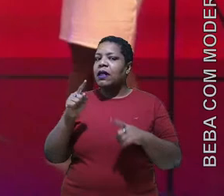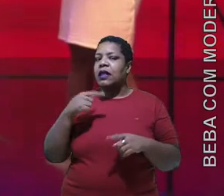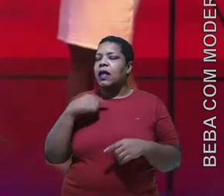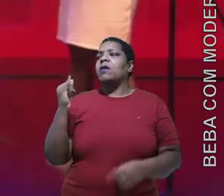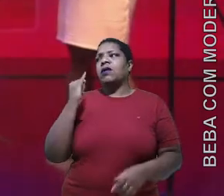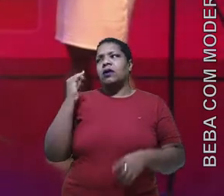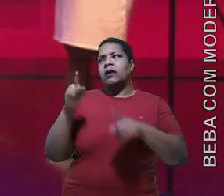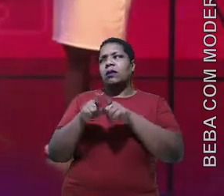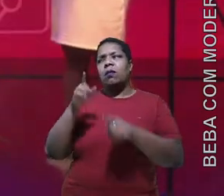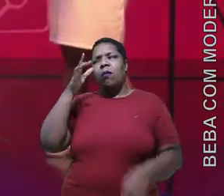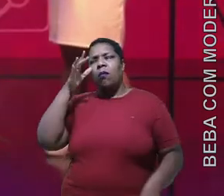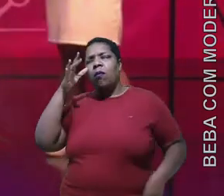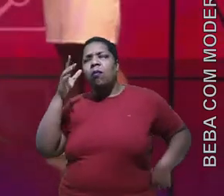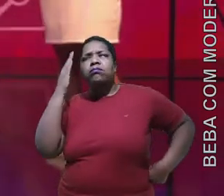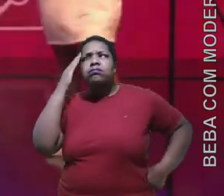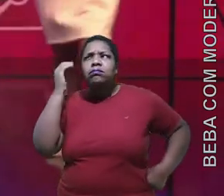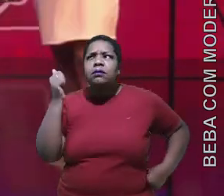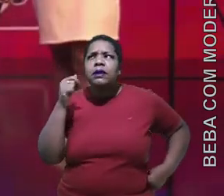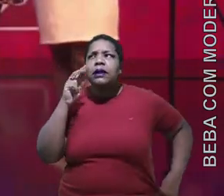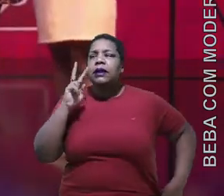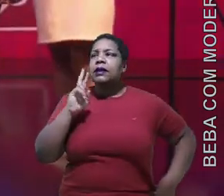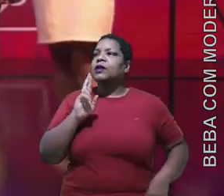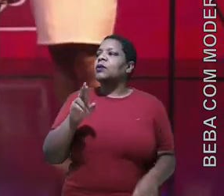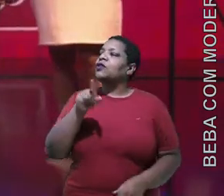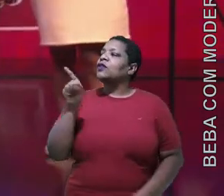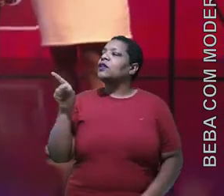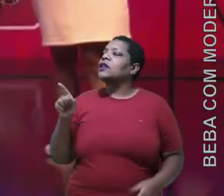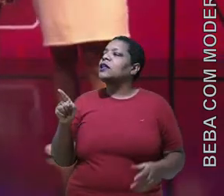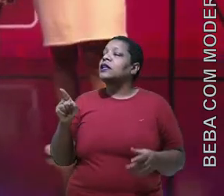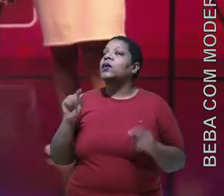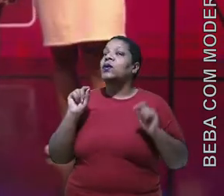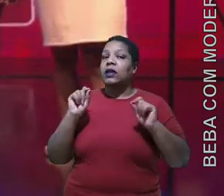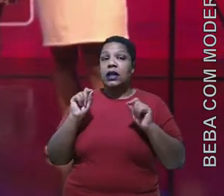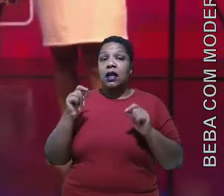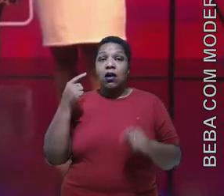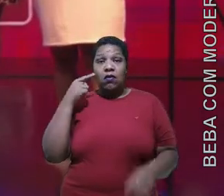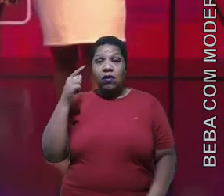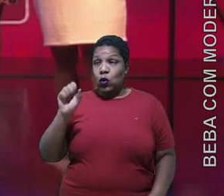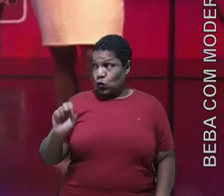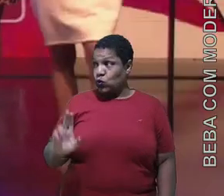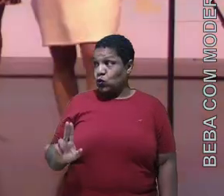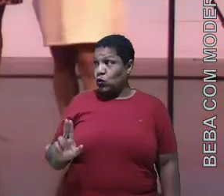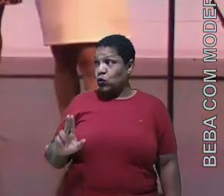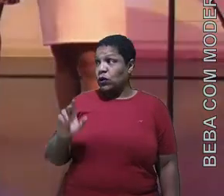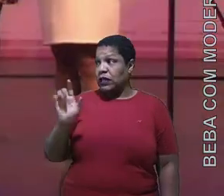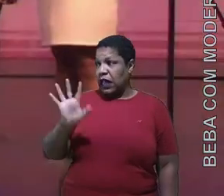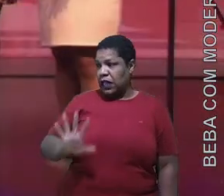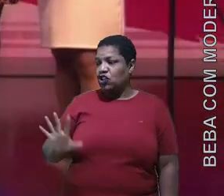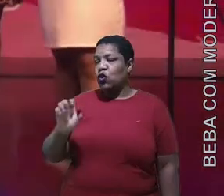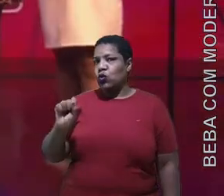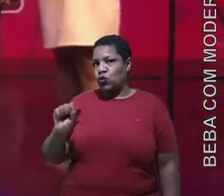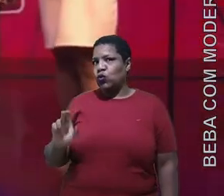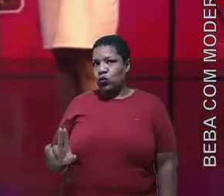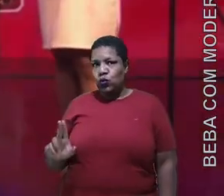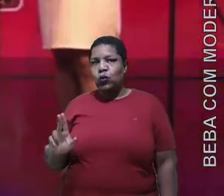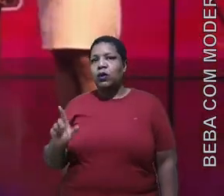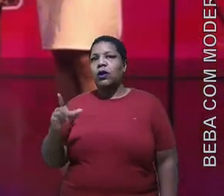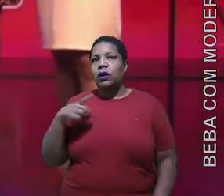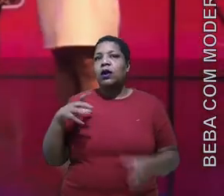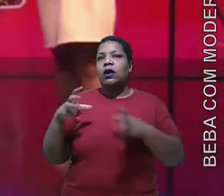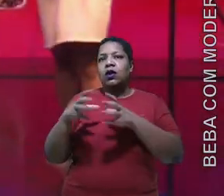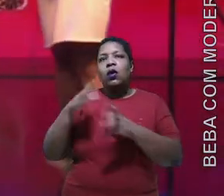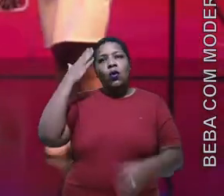Fiquei curiosa para saber a resposta de vocês que é seguinte vocês vem do Sul né gente da região sul tal e